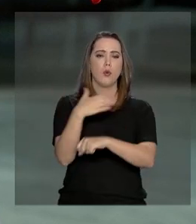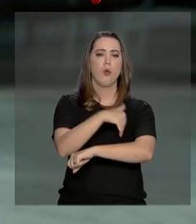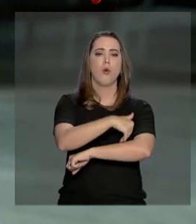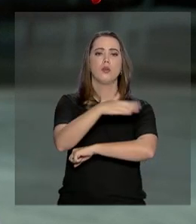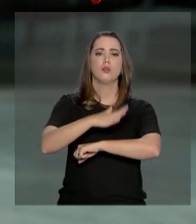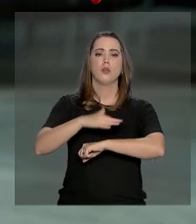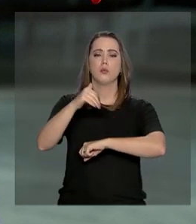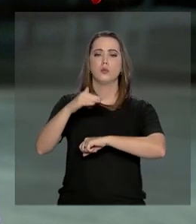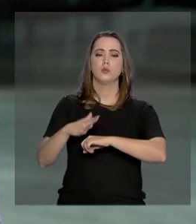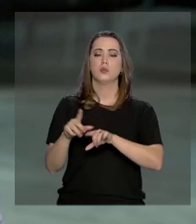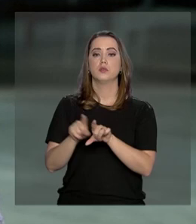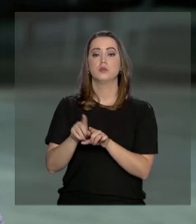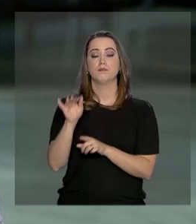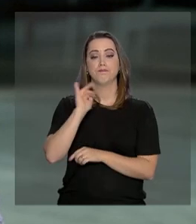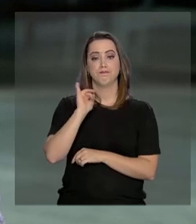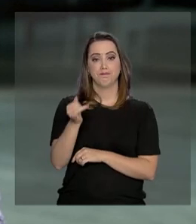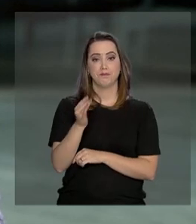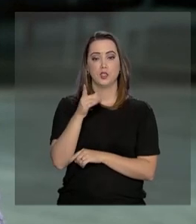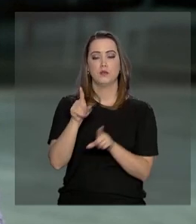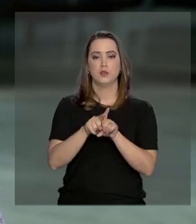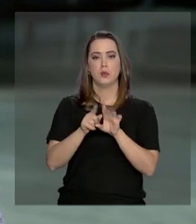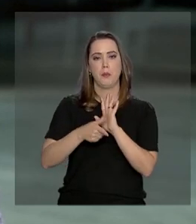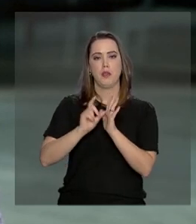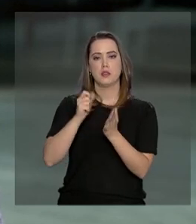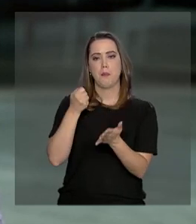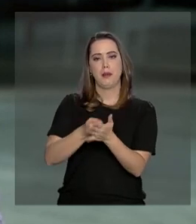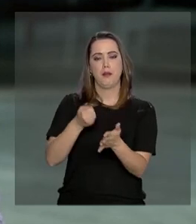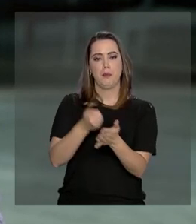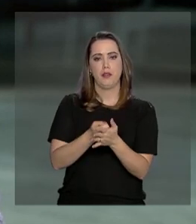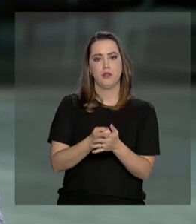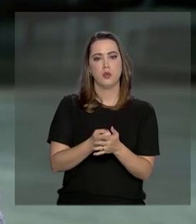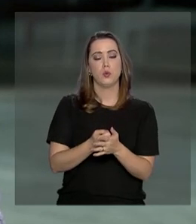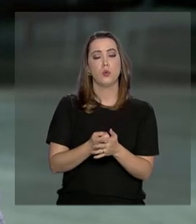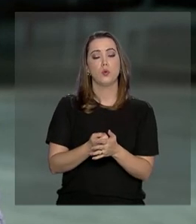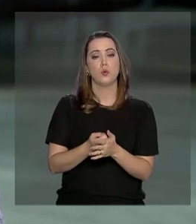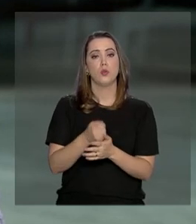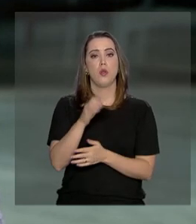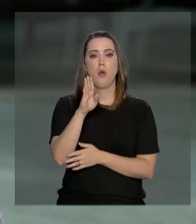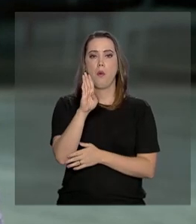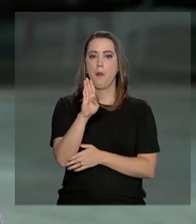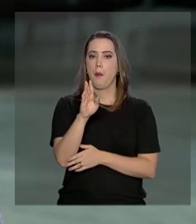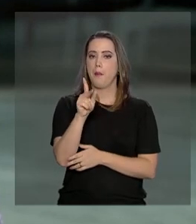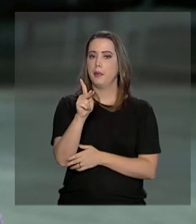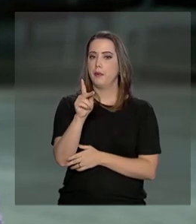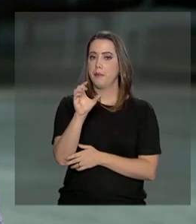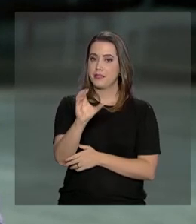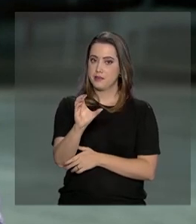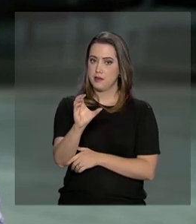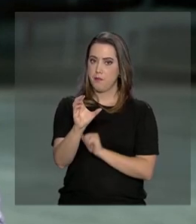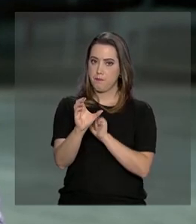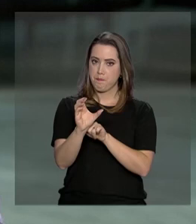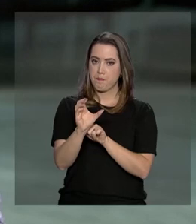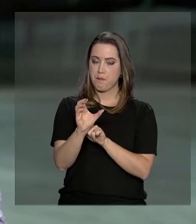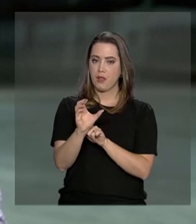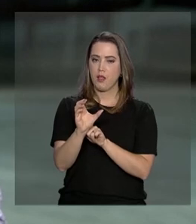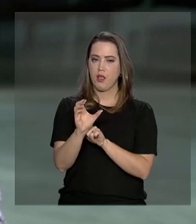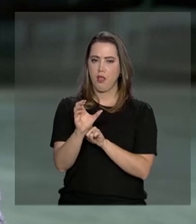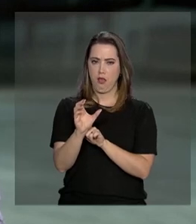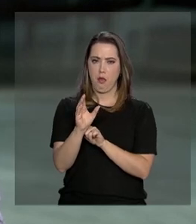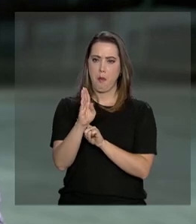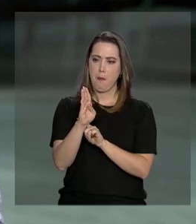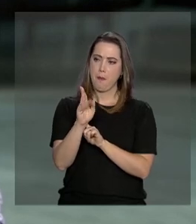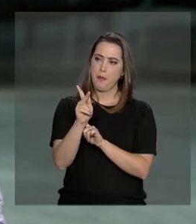dias, o governo federal deve anunciar ainda a antecipação do pagamento do benefício de prestação continuada ao município, que é um